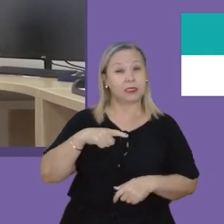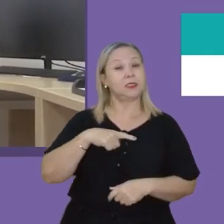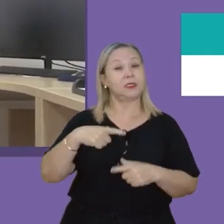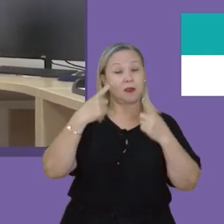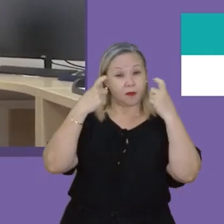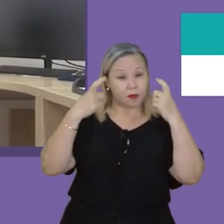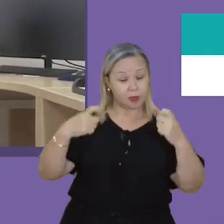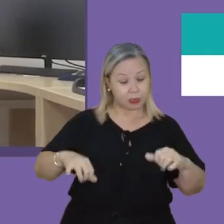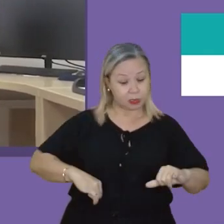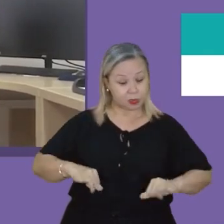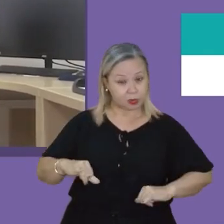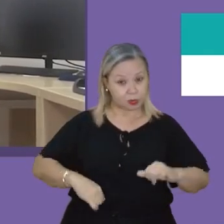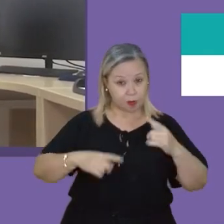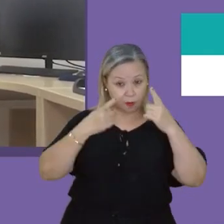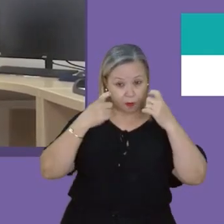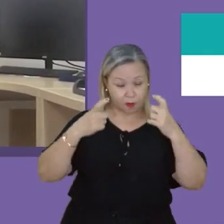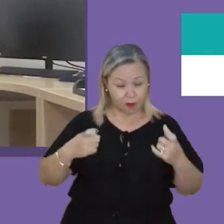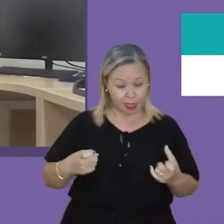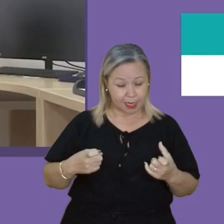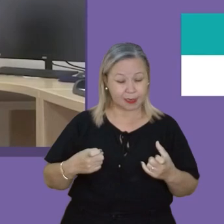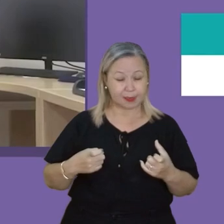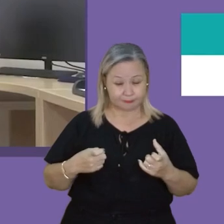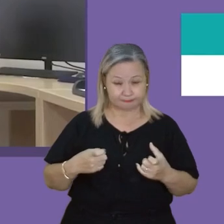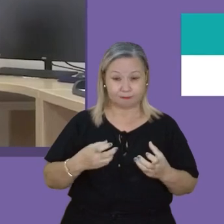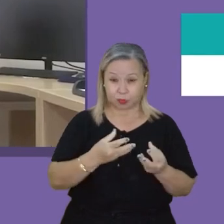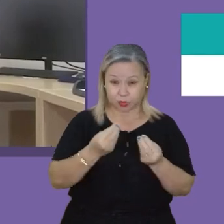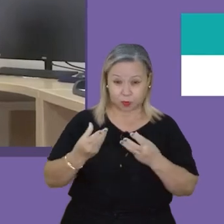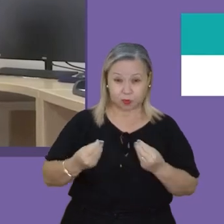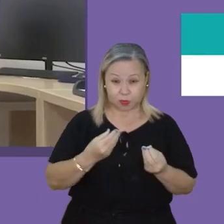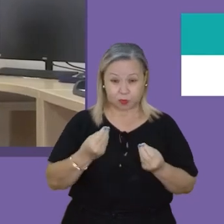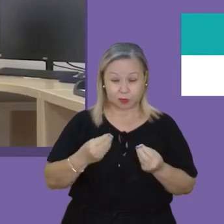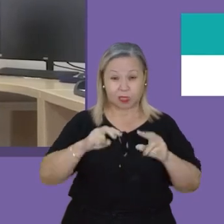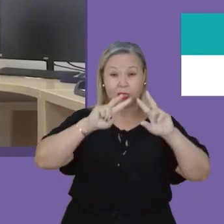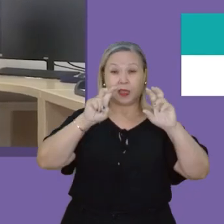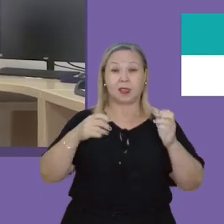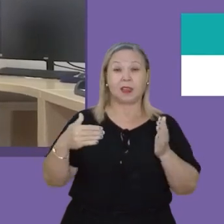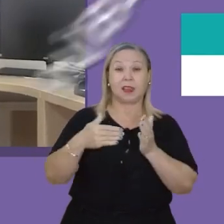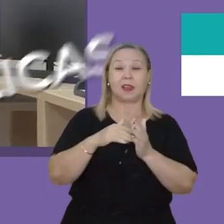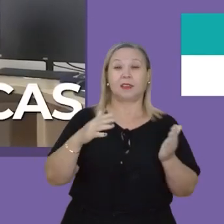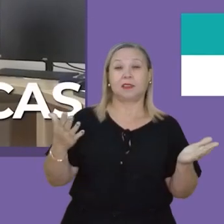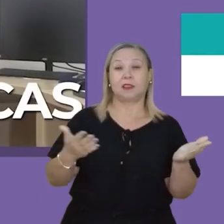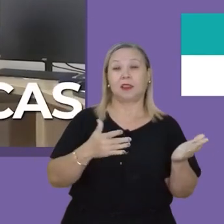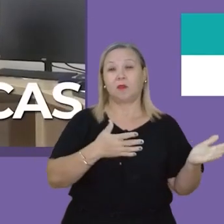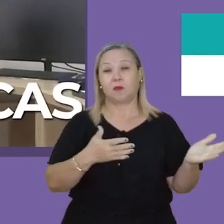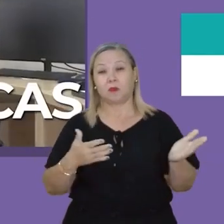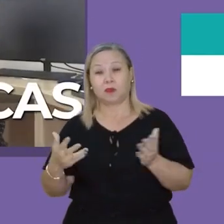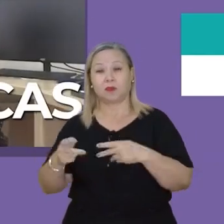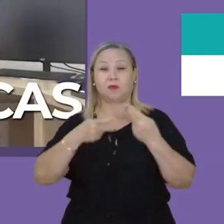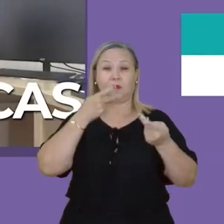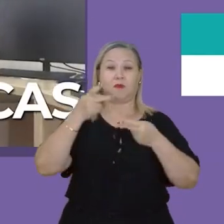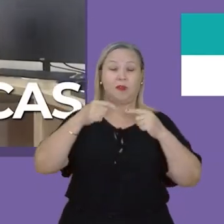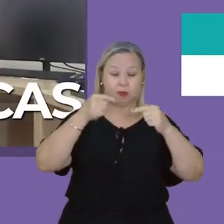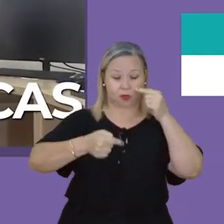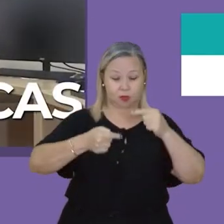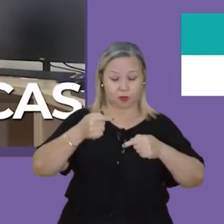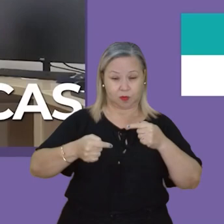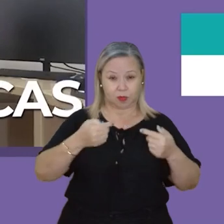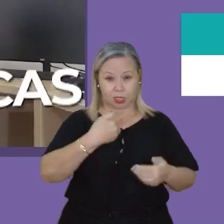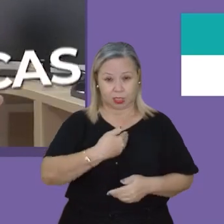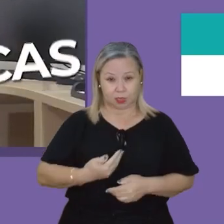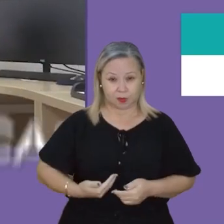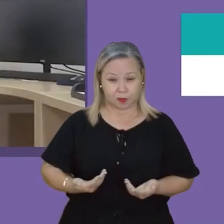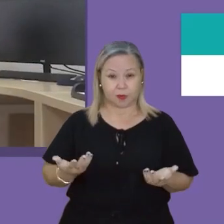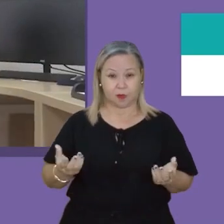é uma questão que até hoje, quando nós falamos de políticas públicas voltadas